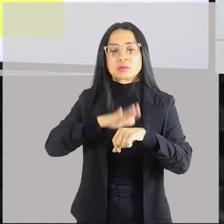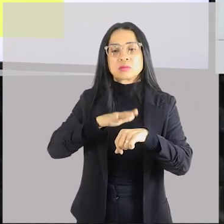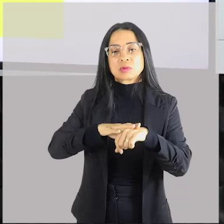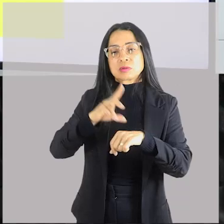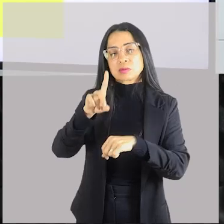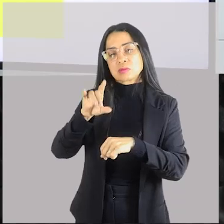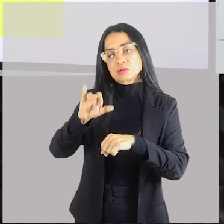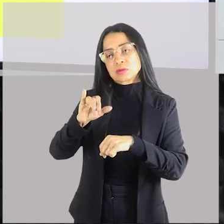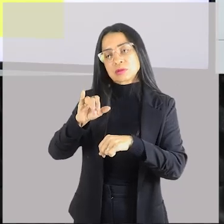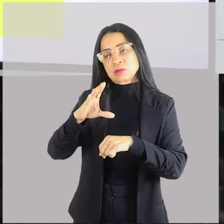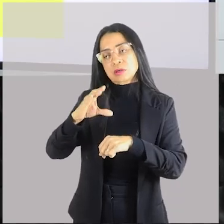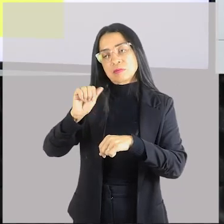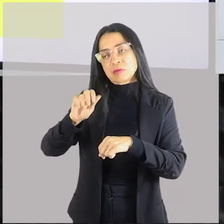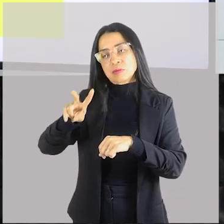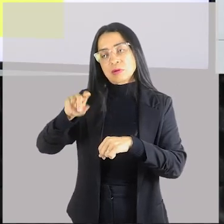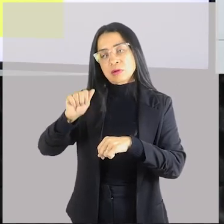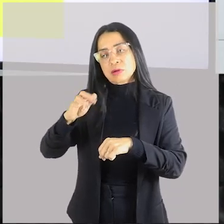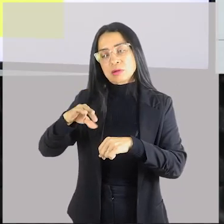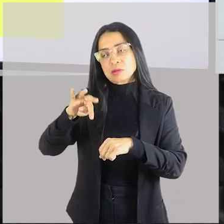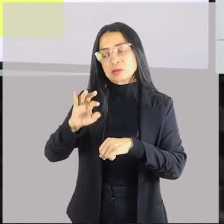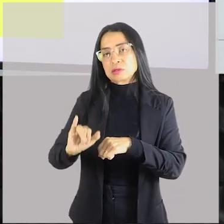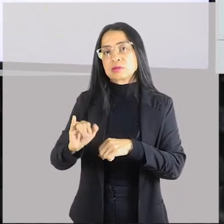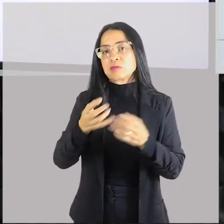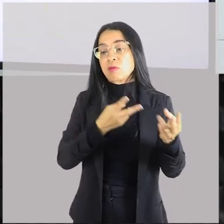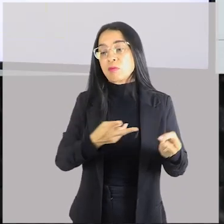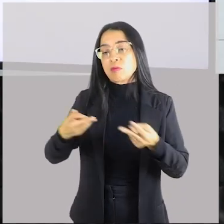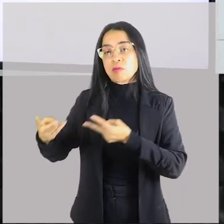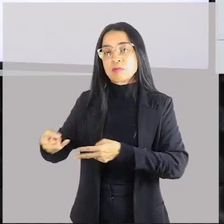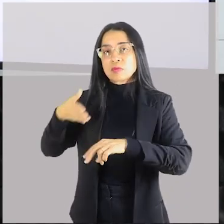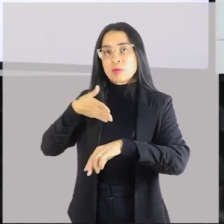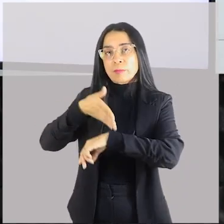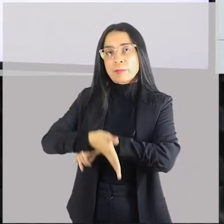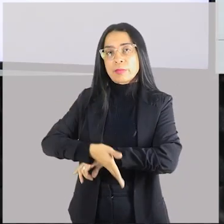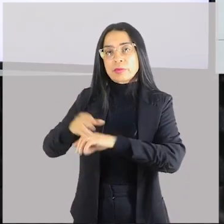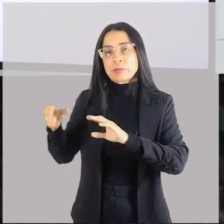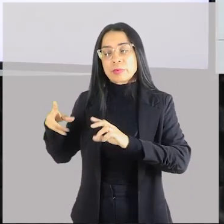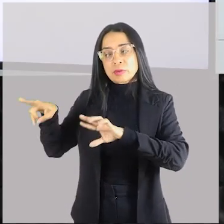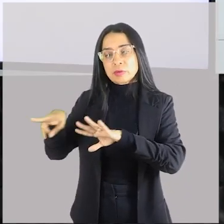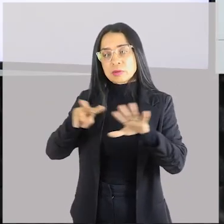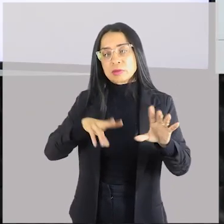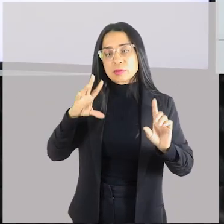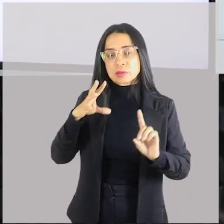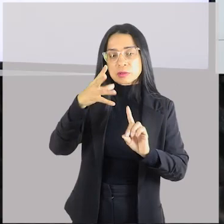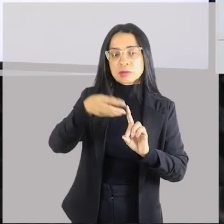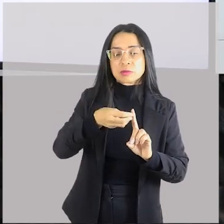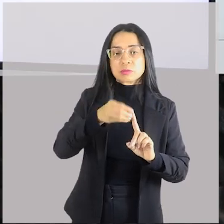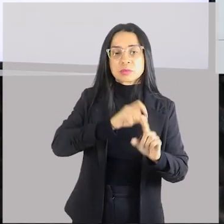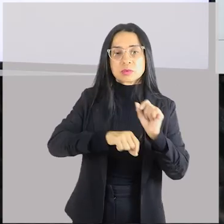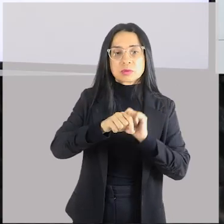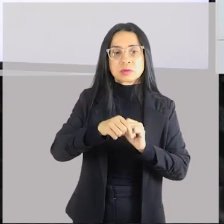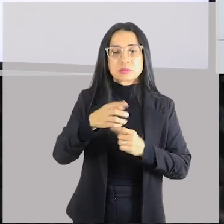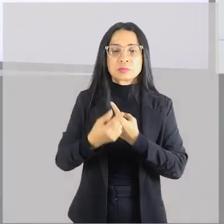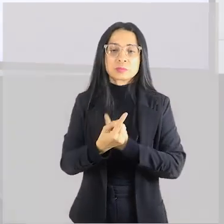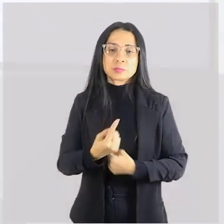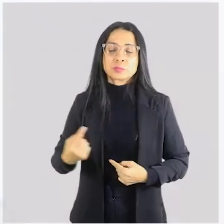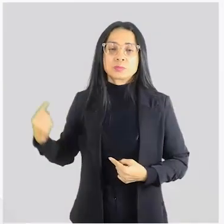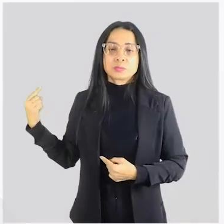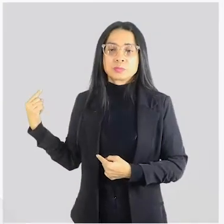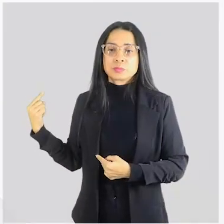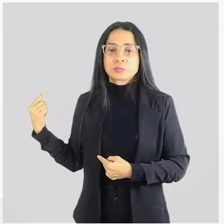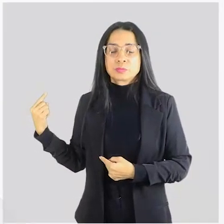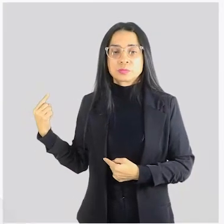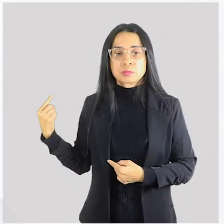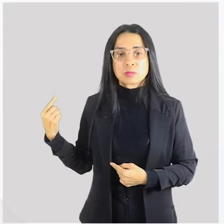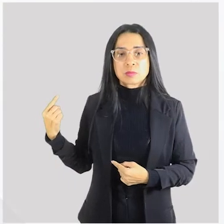Cavalcante que foi convidado a participar da Semana de Arte Moderna experimentaram diferentes caminhos sem definir nenhum padrão